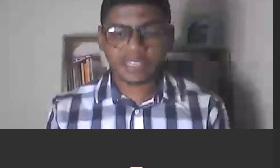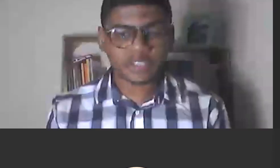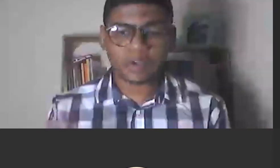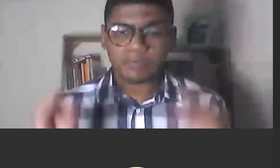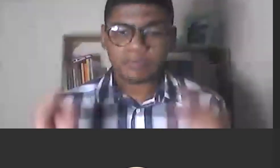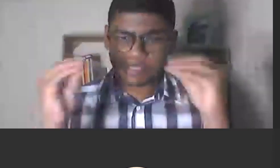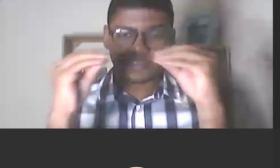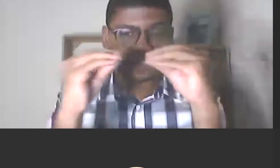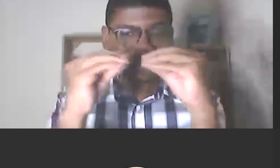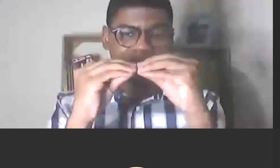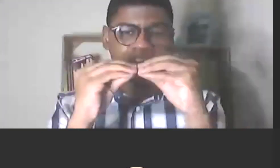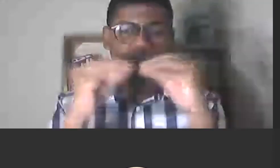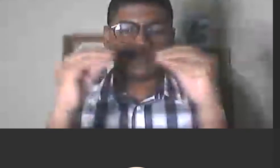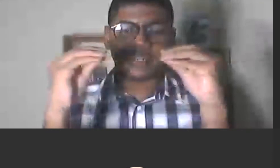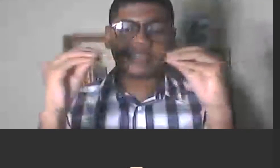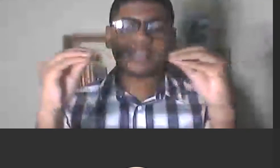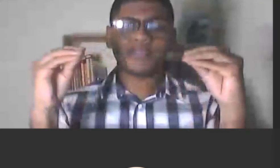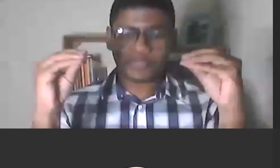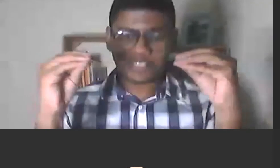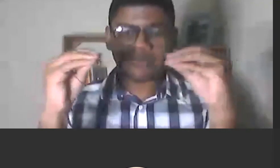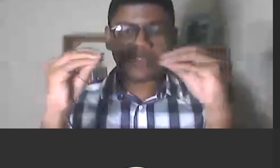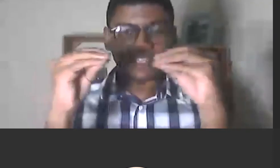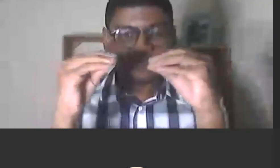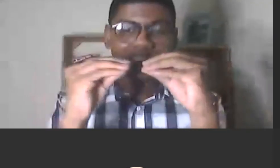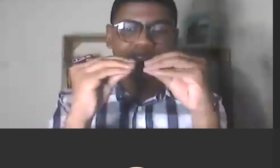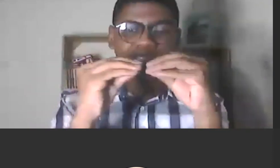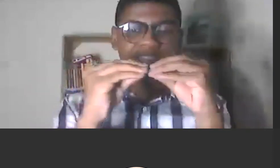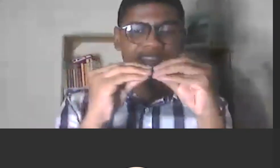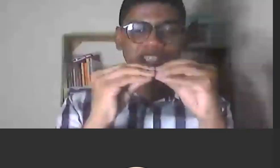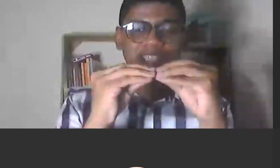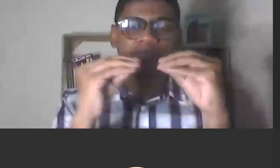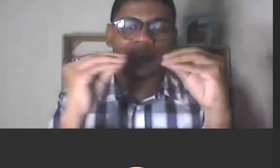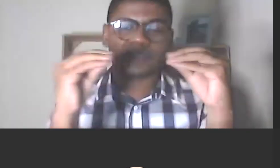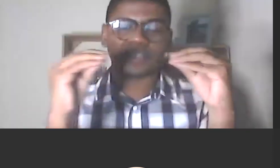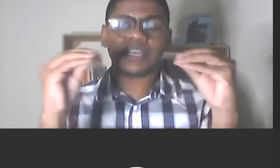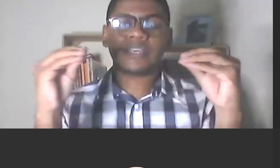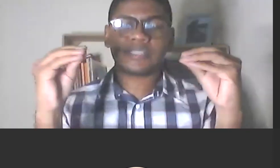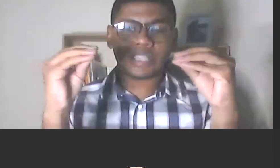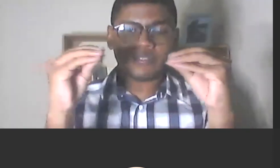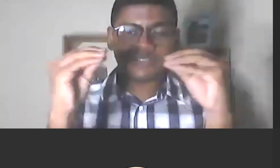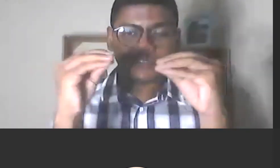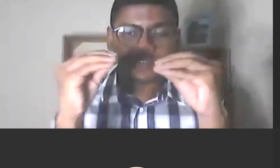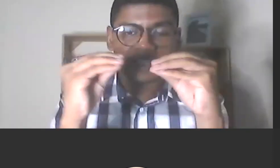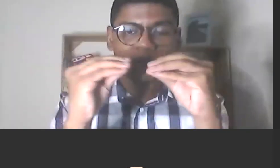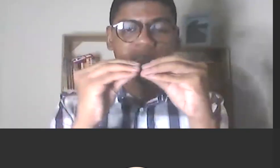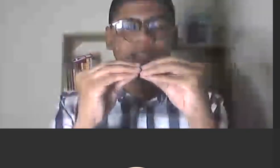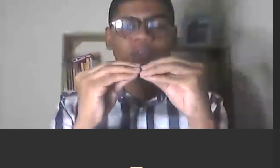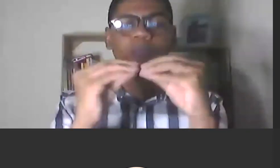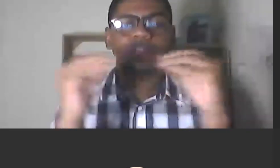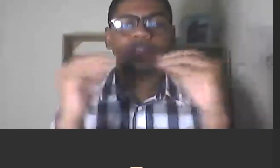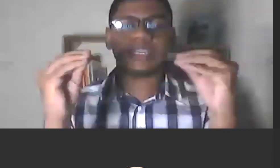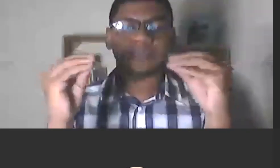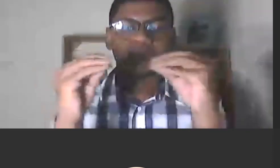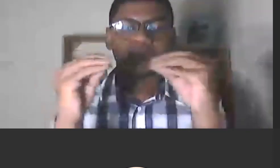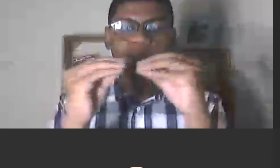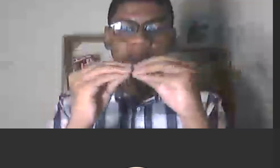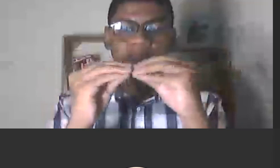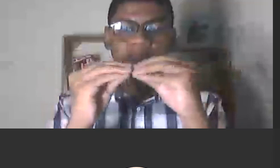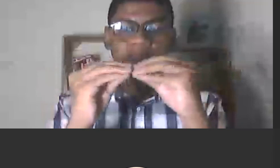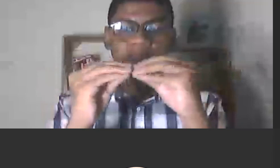Uma vezinha só, pode ser, não precisa fazer mais de uma. Estou fazendo mais de uma para caso a internet aí, de repente, esteja travando, vocês perceberem como